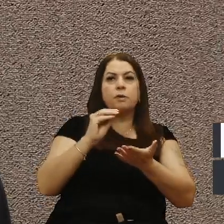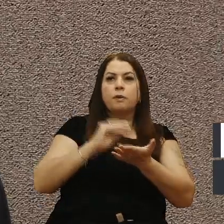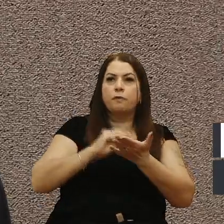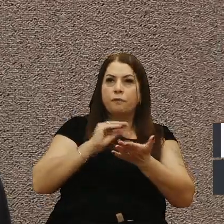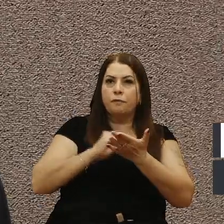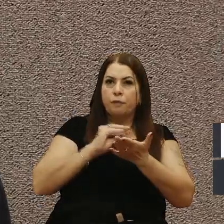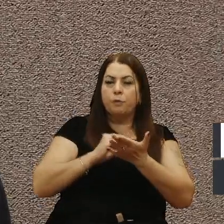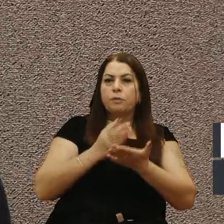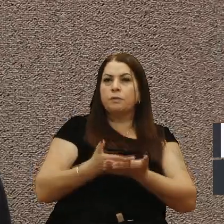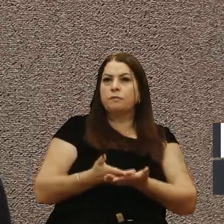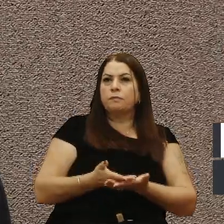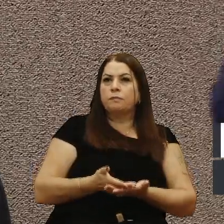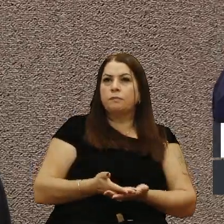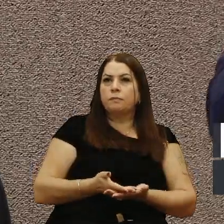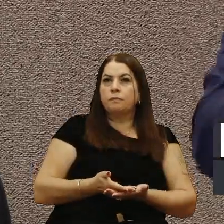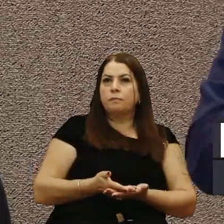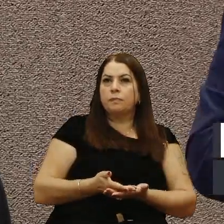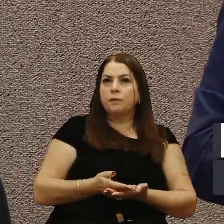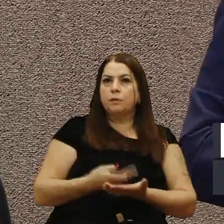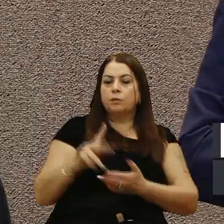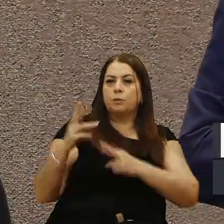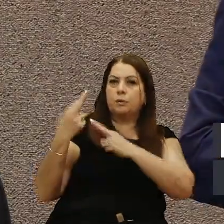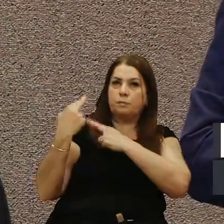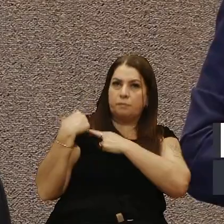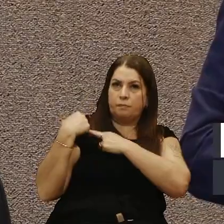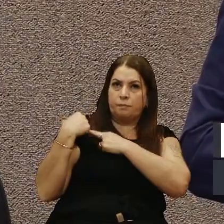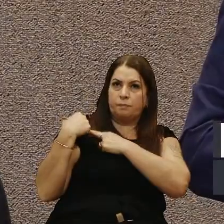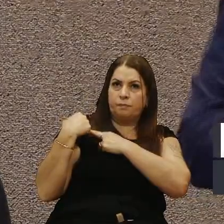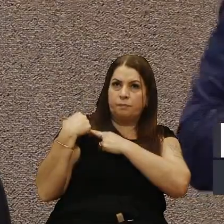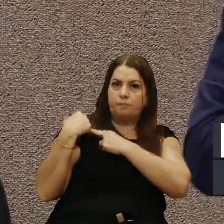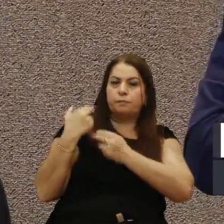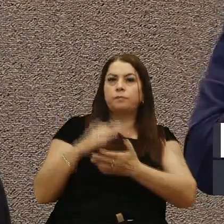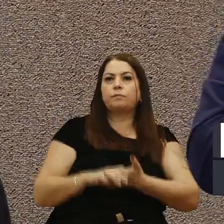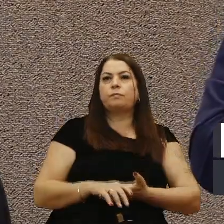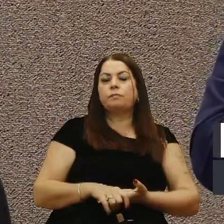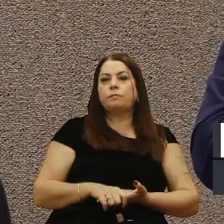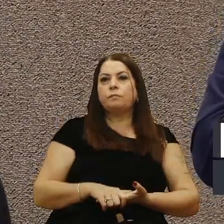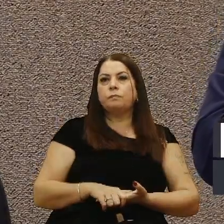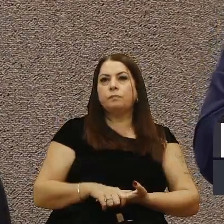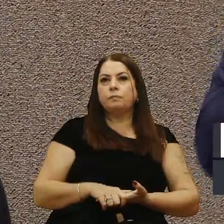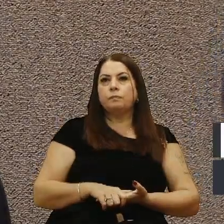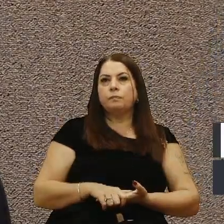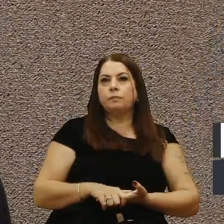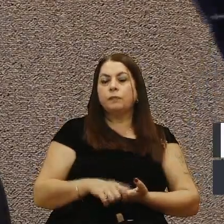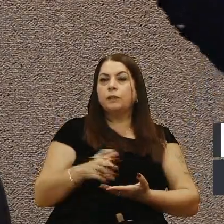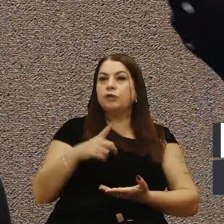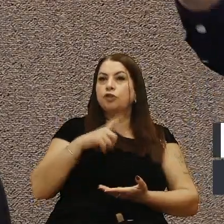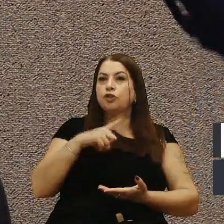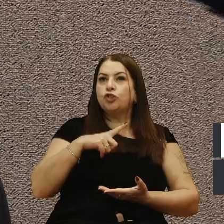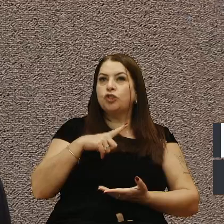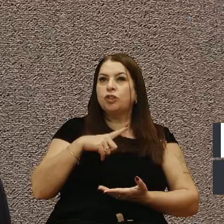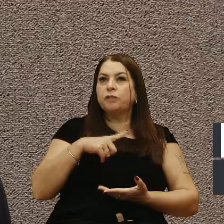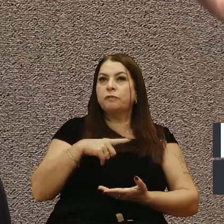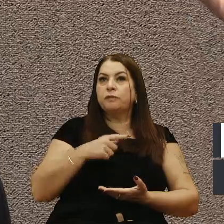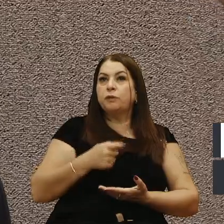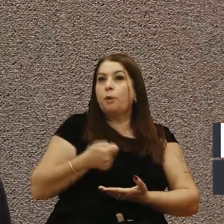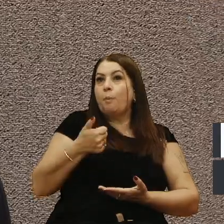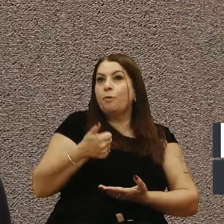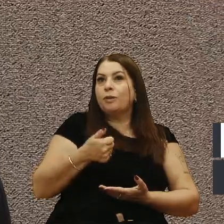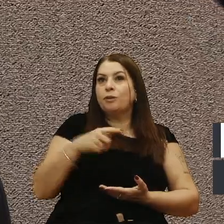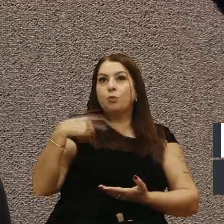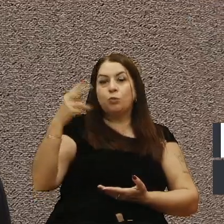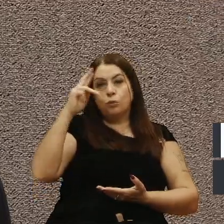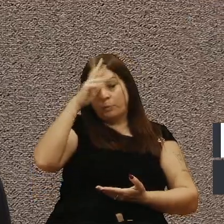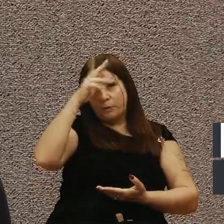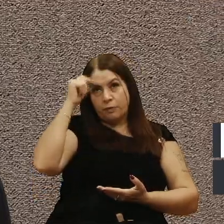faltando com a sua responsabilidade. Agora, tivemos a chance de ter um outro prefeito que